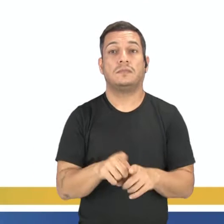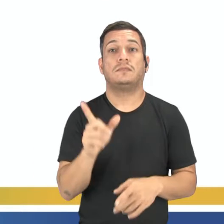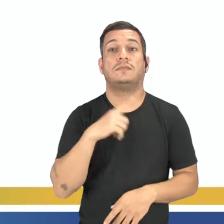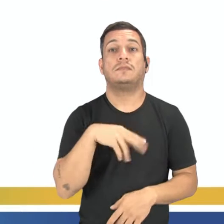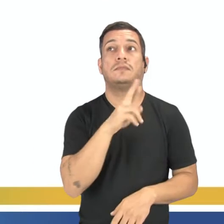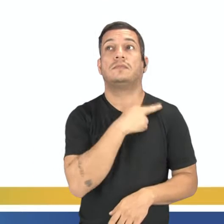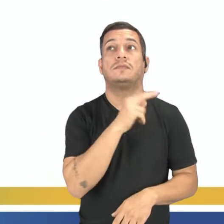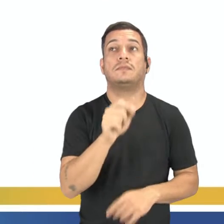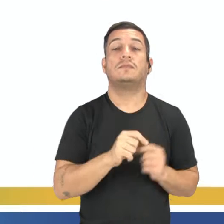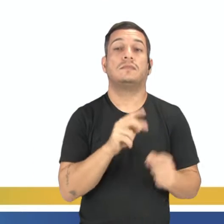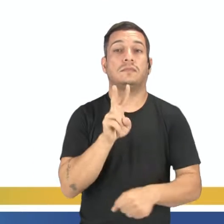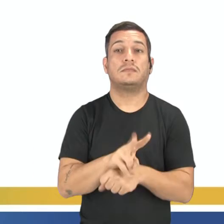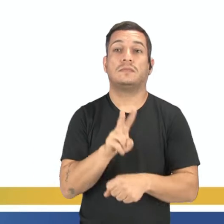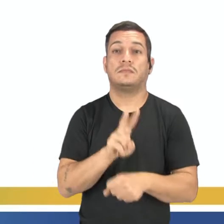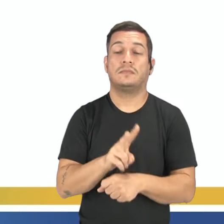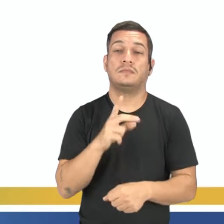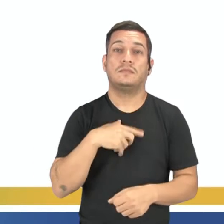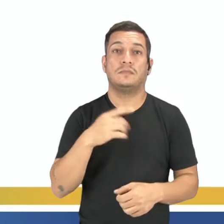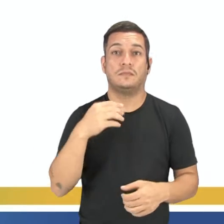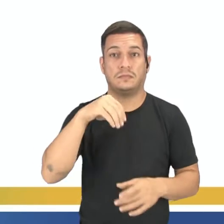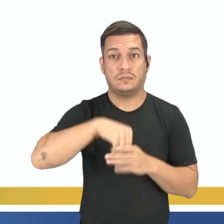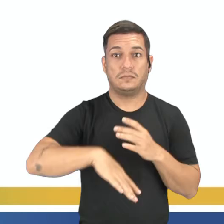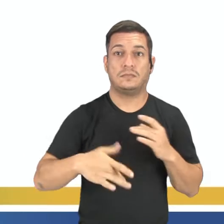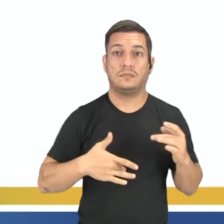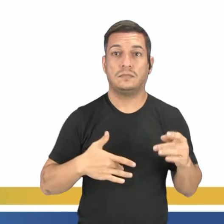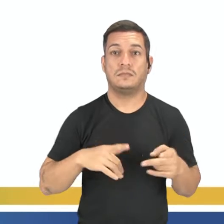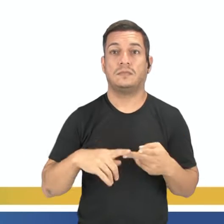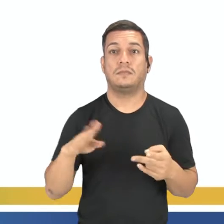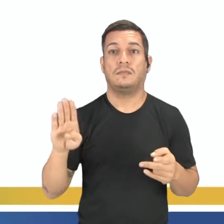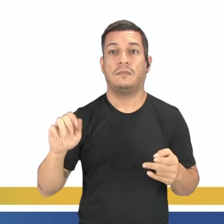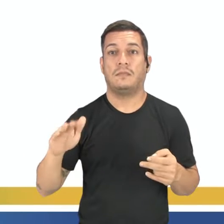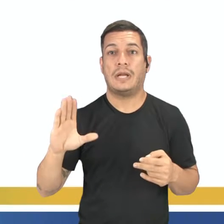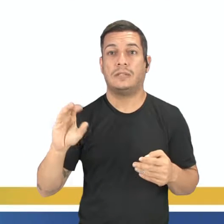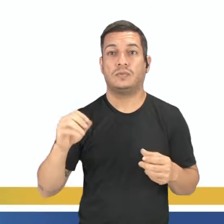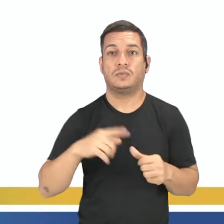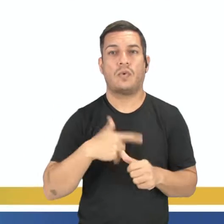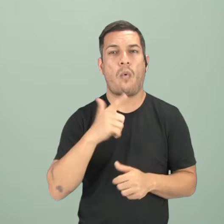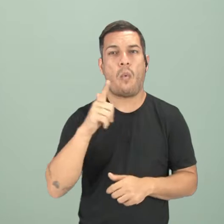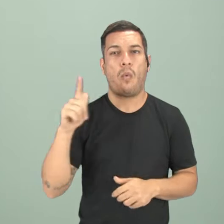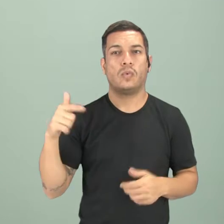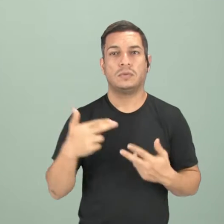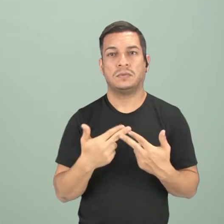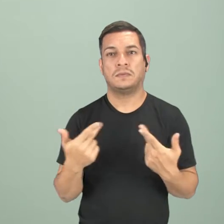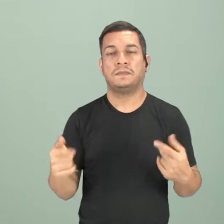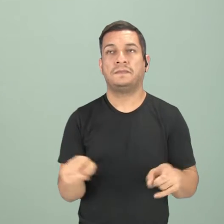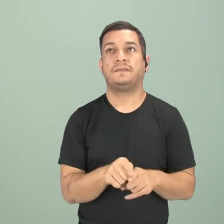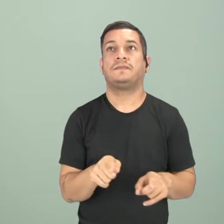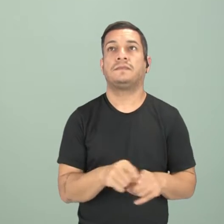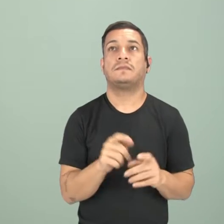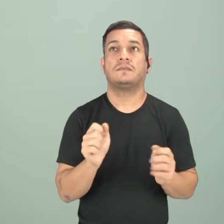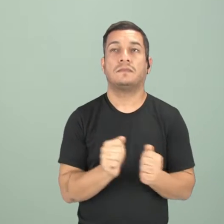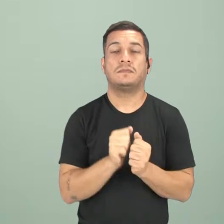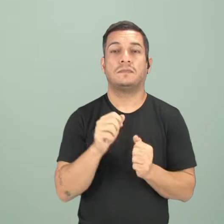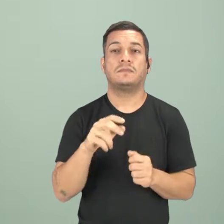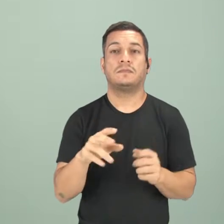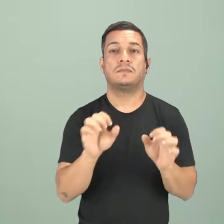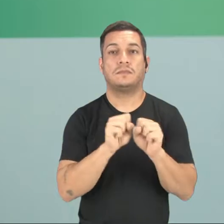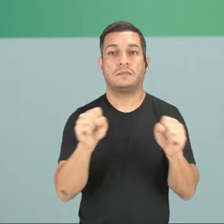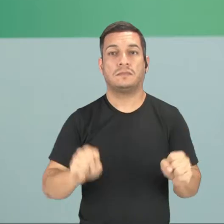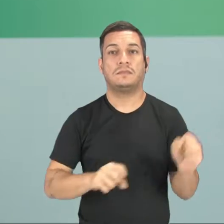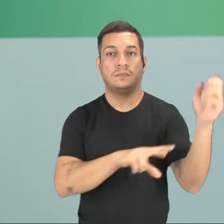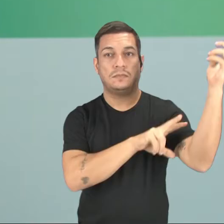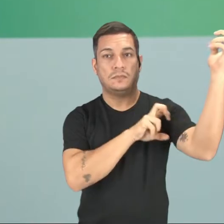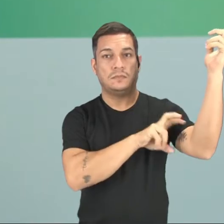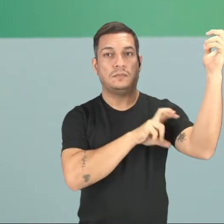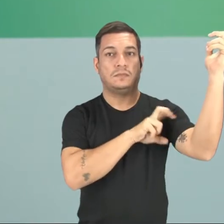uma função da proteção dos órgãos internos, do fígado, do baço, entre outras coisas. Junto ao sistema muscular e o sistema